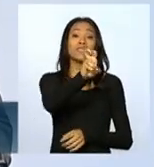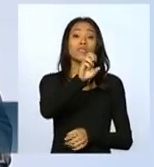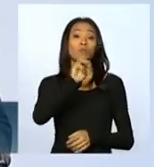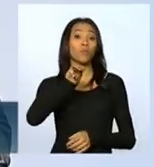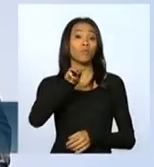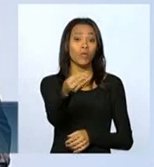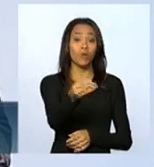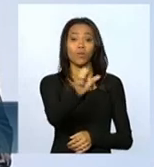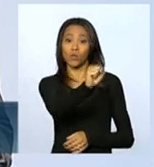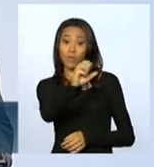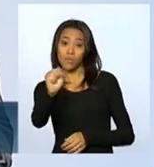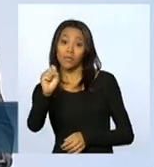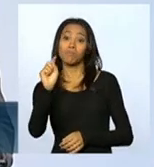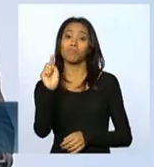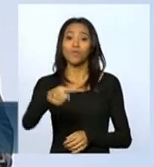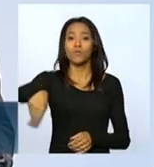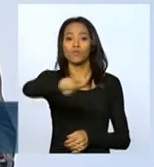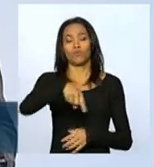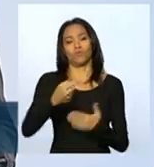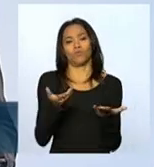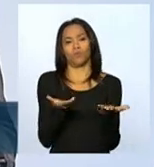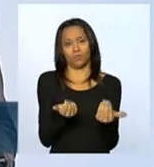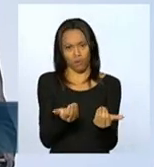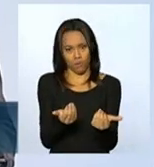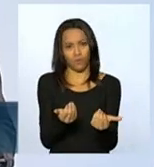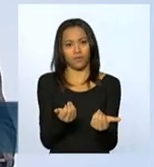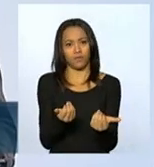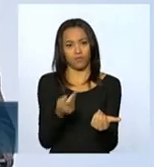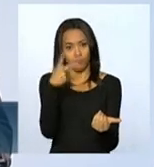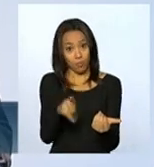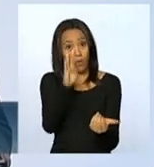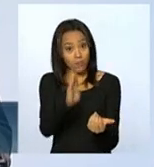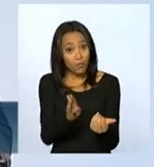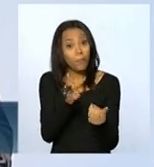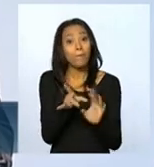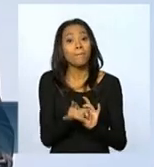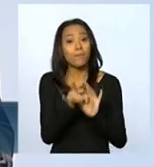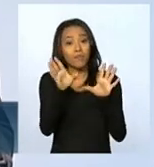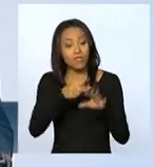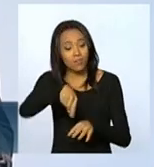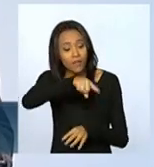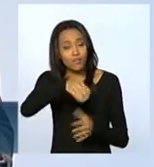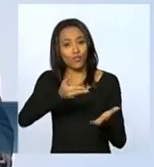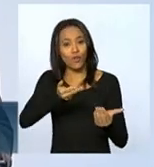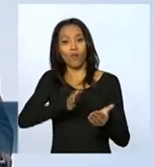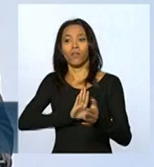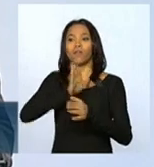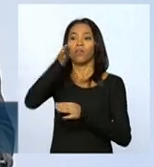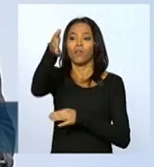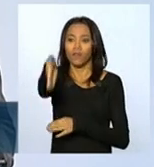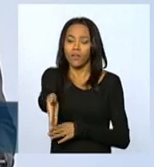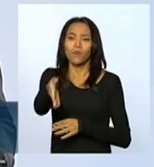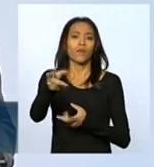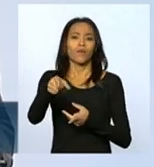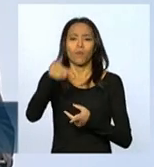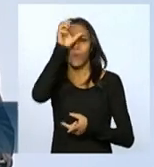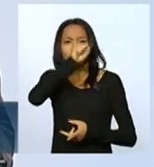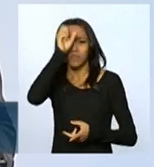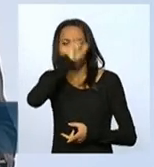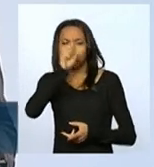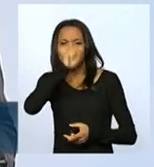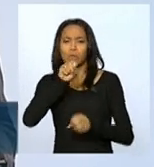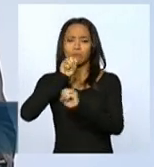5.800.000 jovens brasileiros, permitindo a eles acesso à educação profissional de qualidade